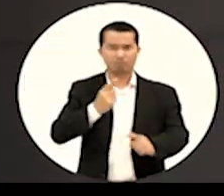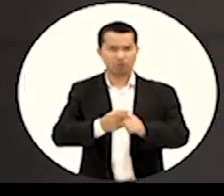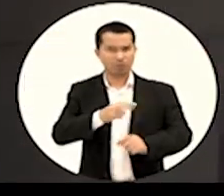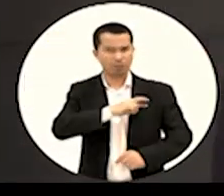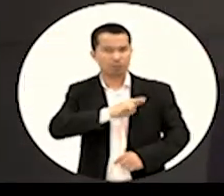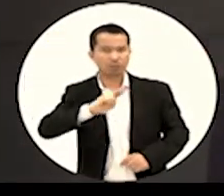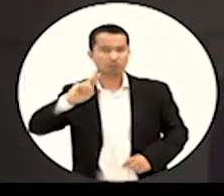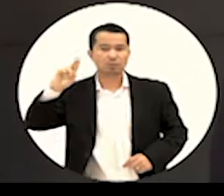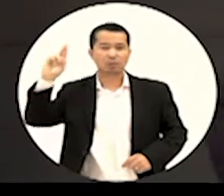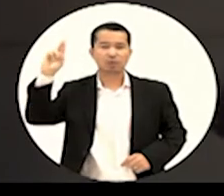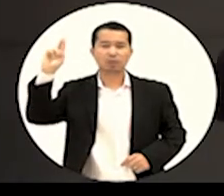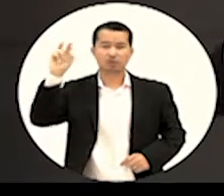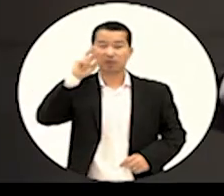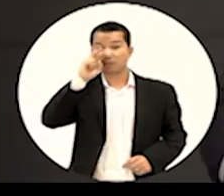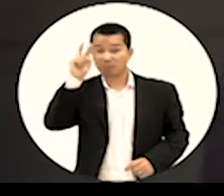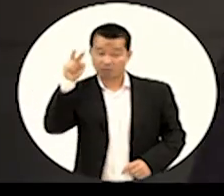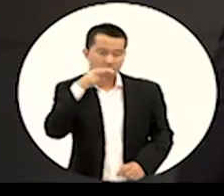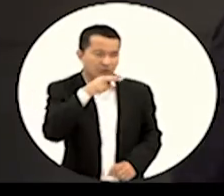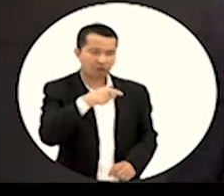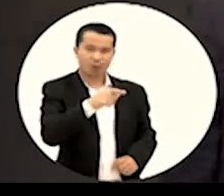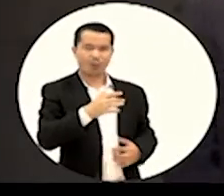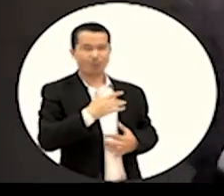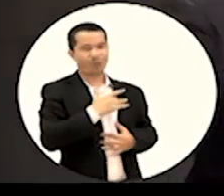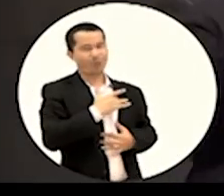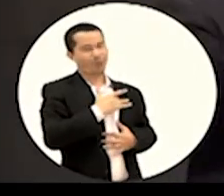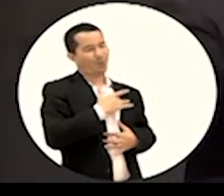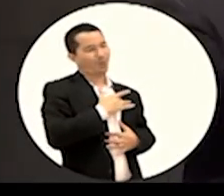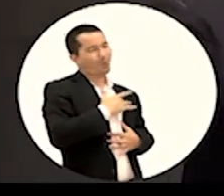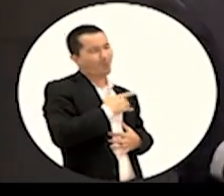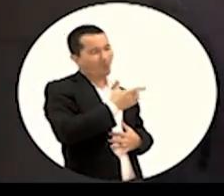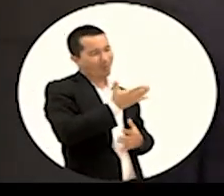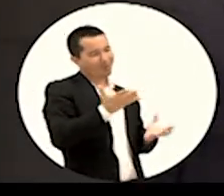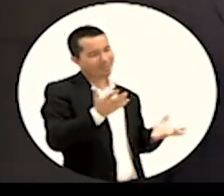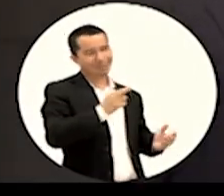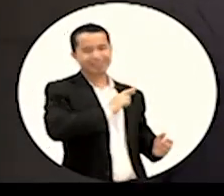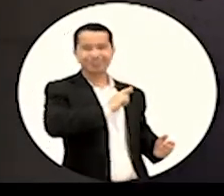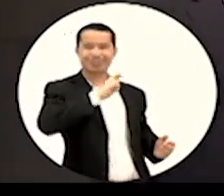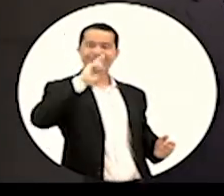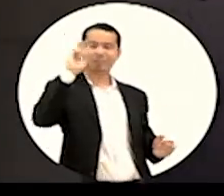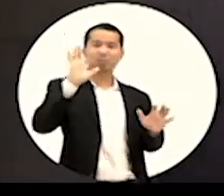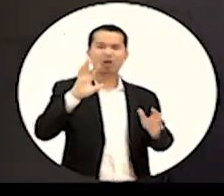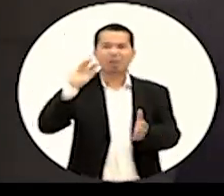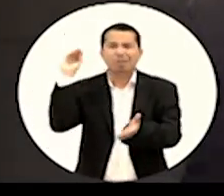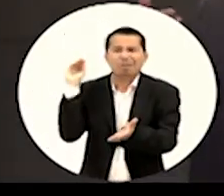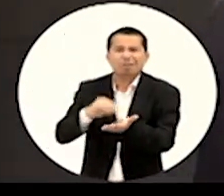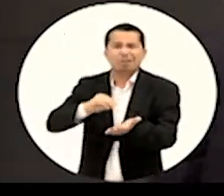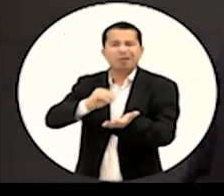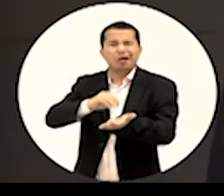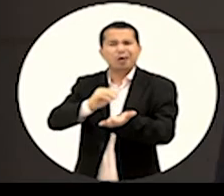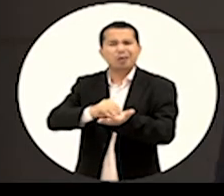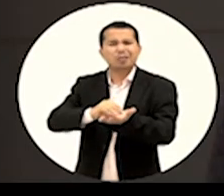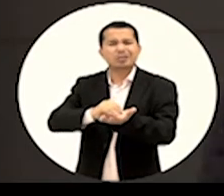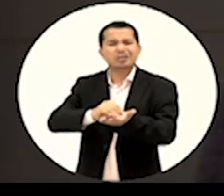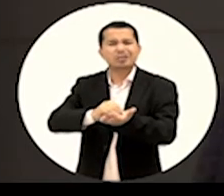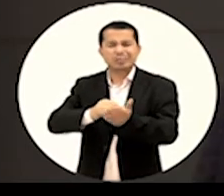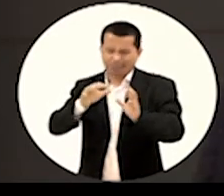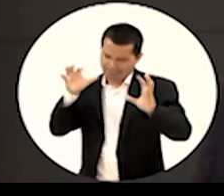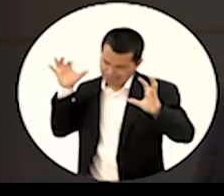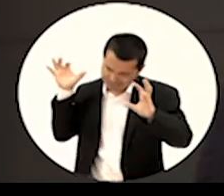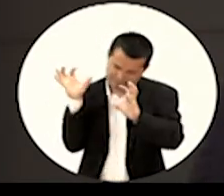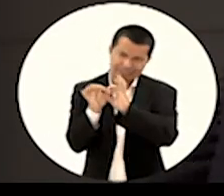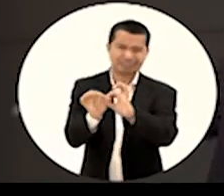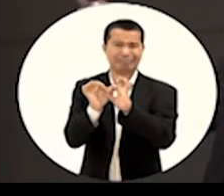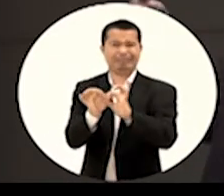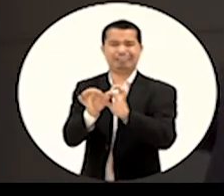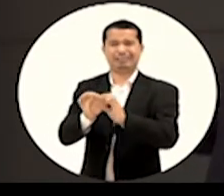religiosidade. Porque a religiosidade, ela tem a aparência da piedade, do temor a Deus, mas ela